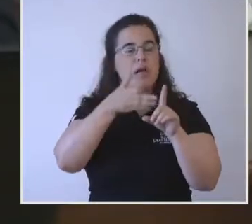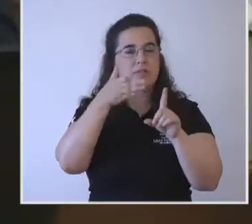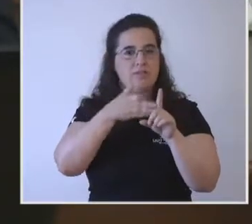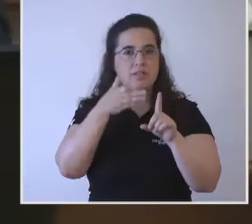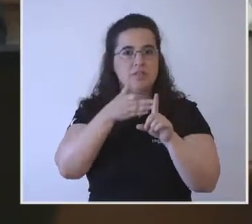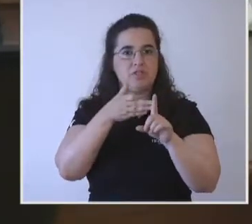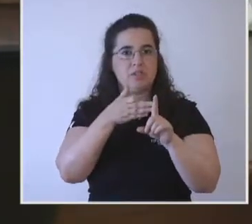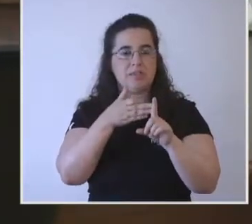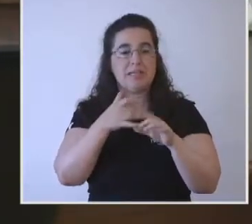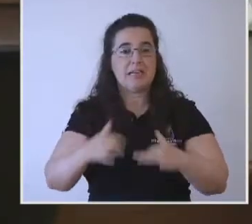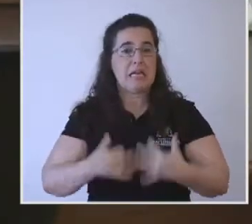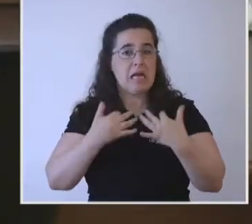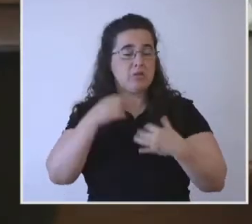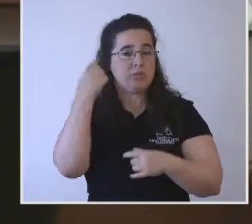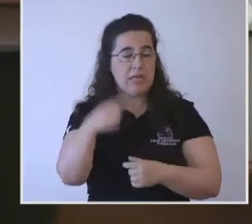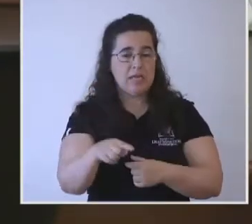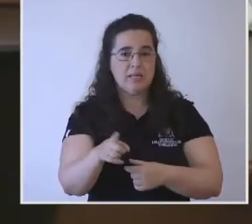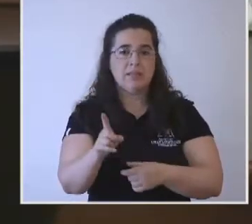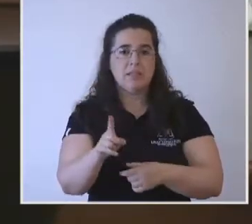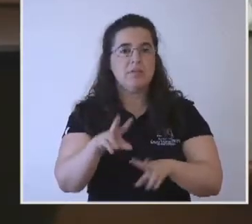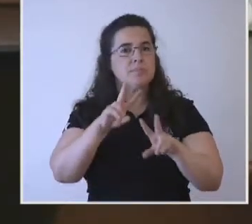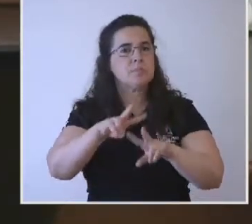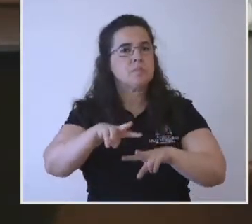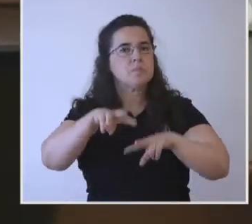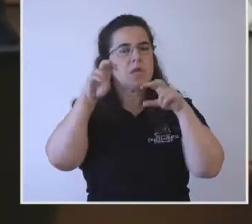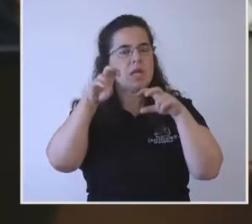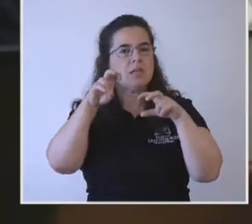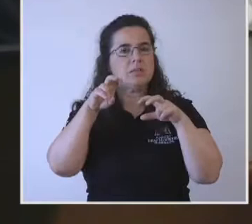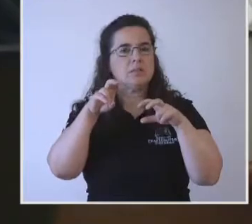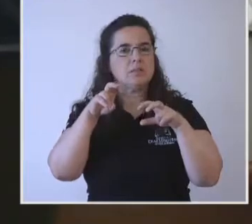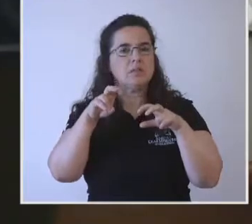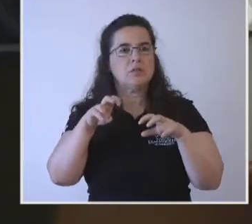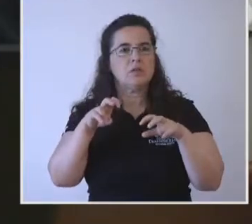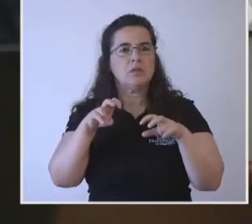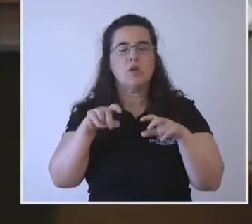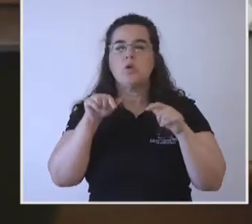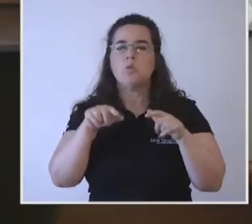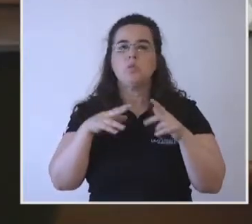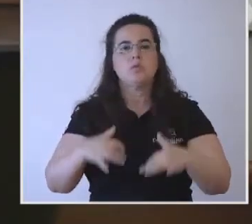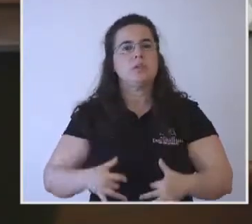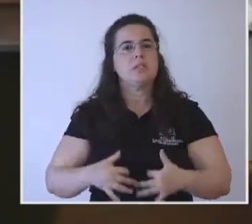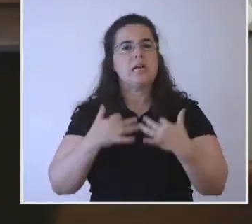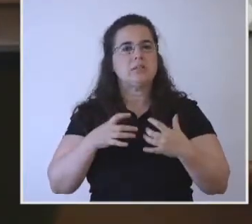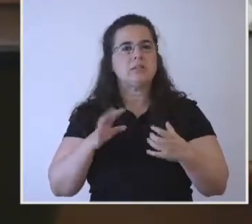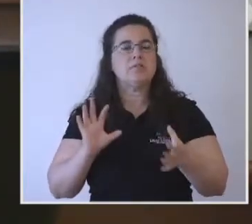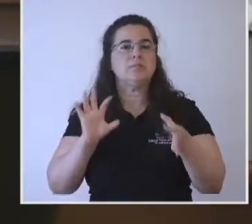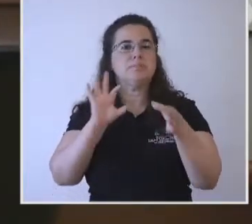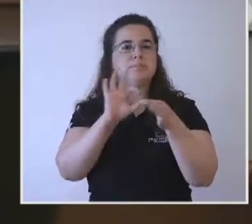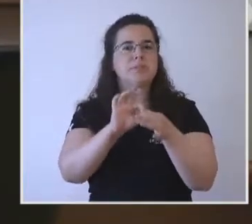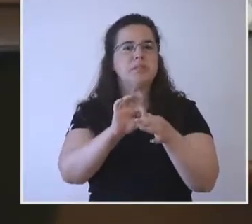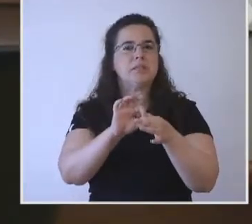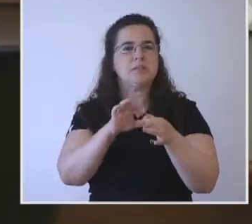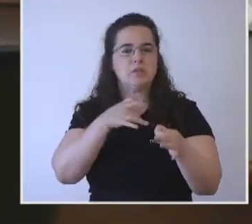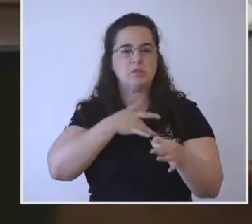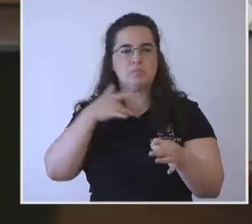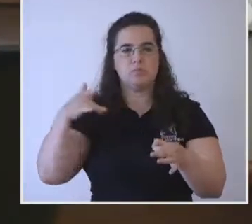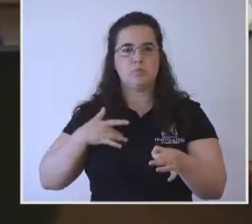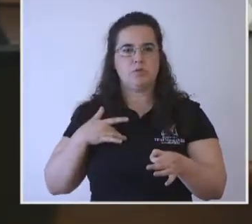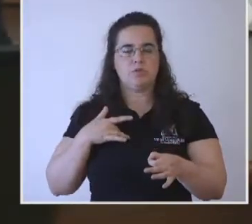com cancro, verificaram que o menor número de cancros estava relacionado com o aparelho respiratório. Era